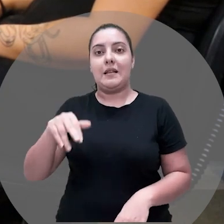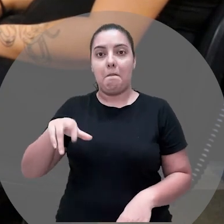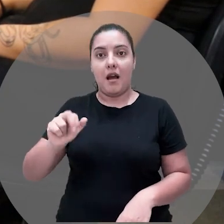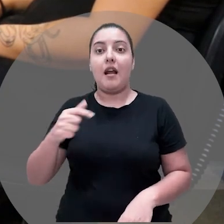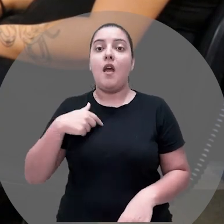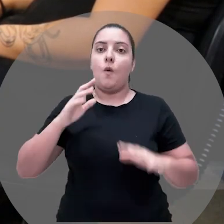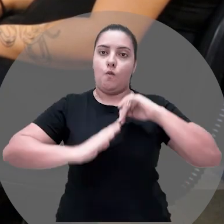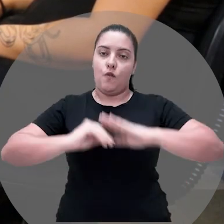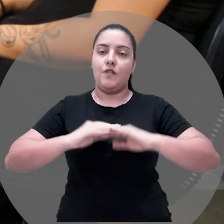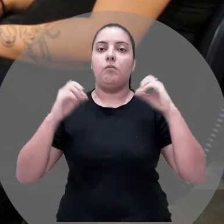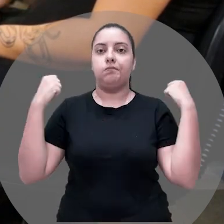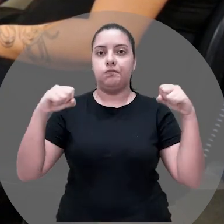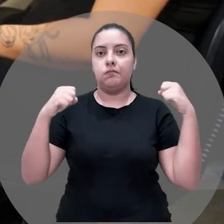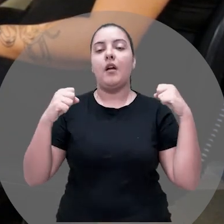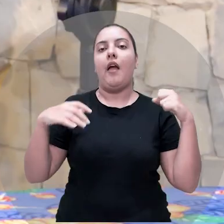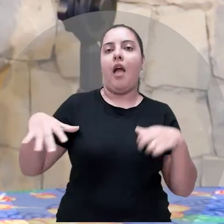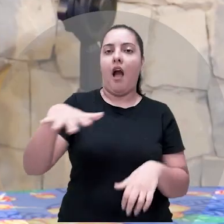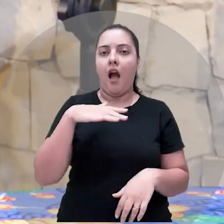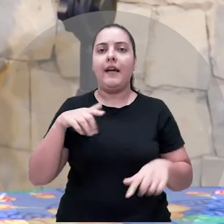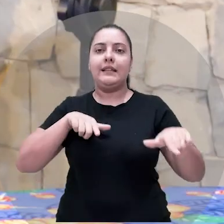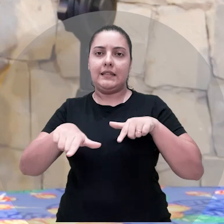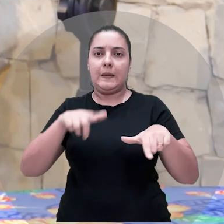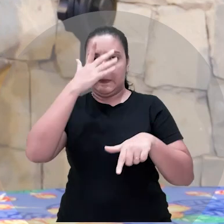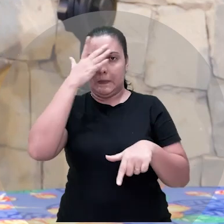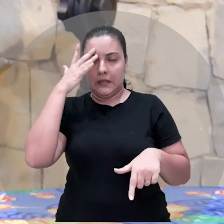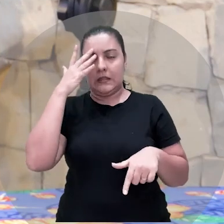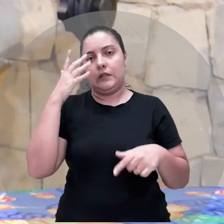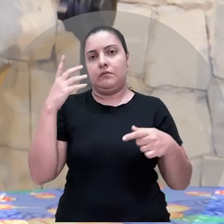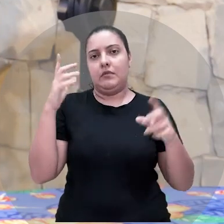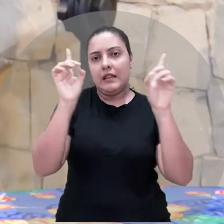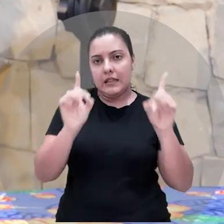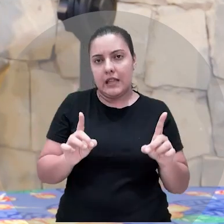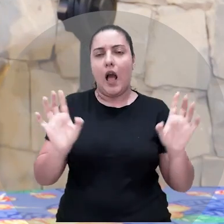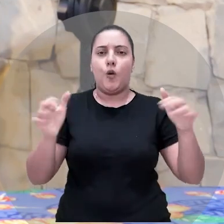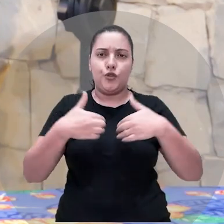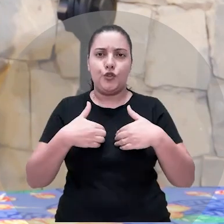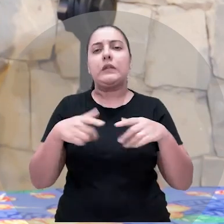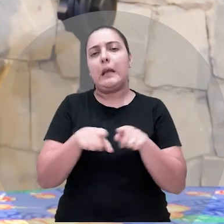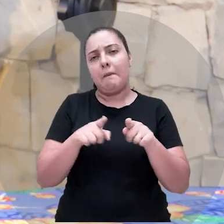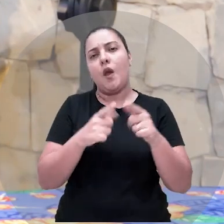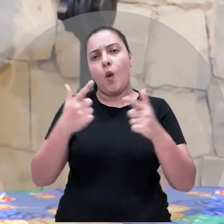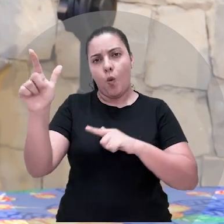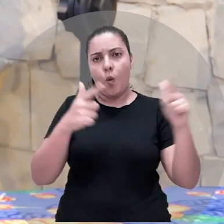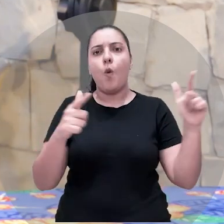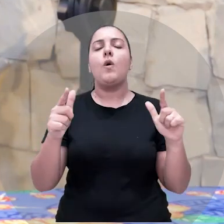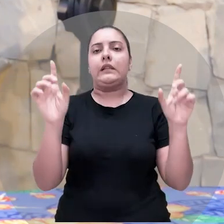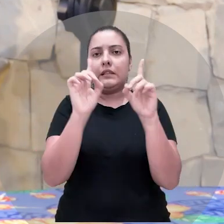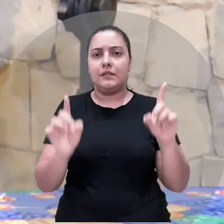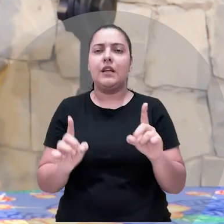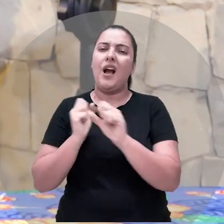Vieira sou profissional de educação física trabalho na área com pessoas com necessidades especiais não só autismo mas outras